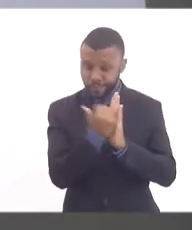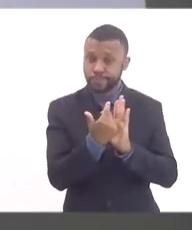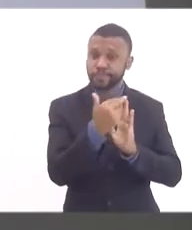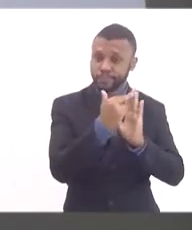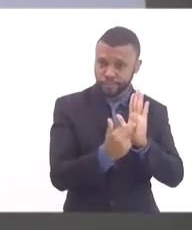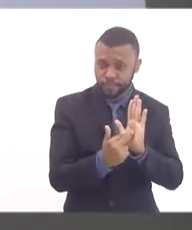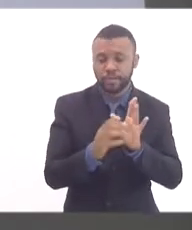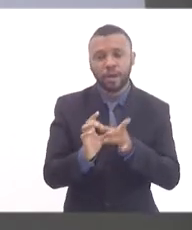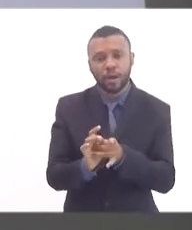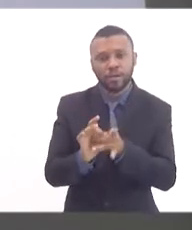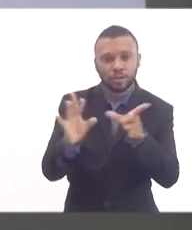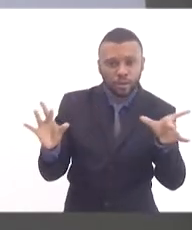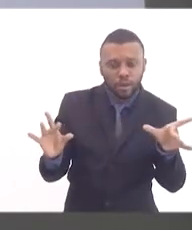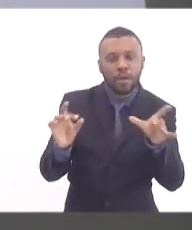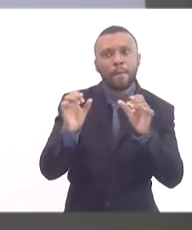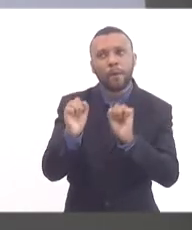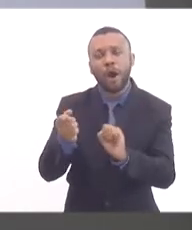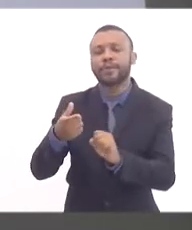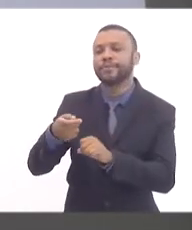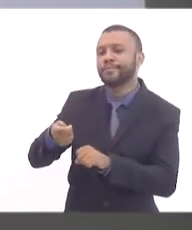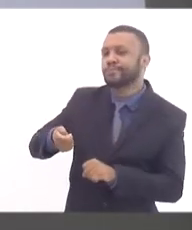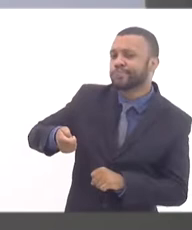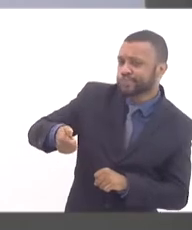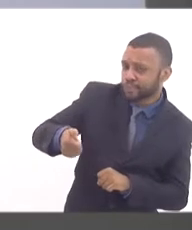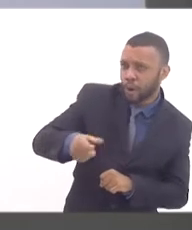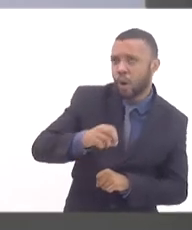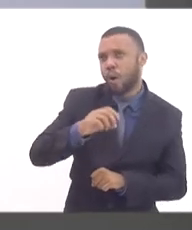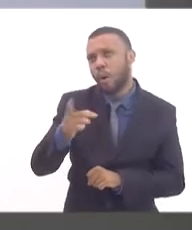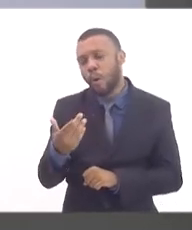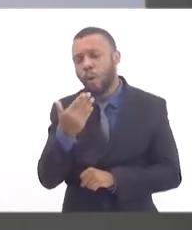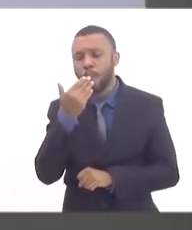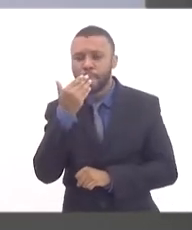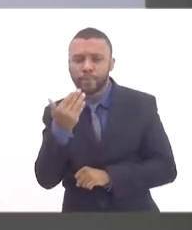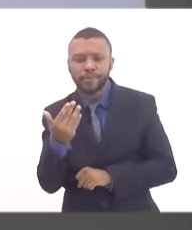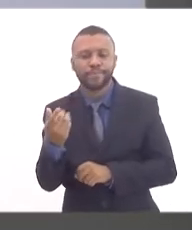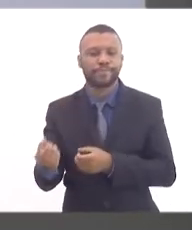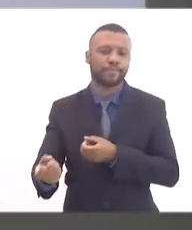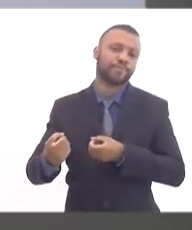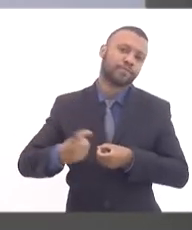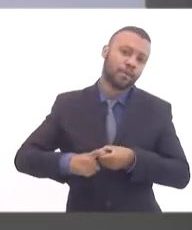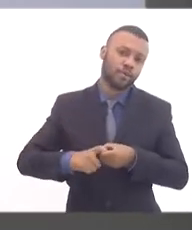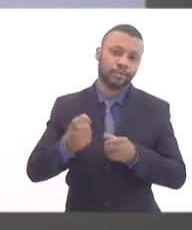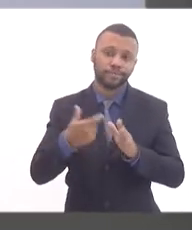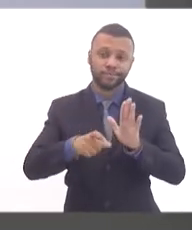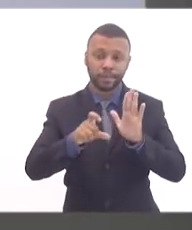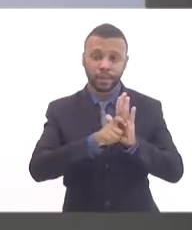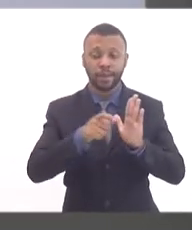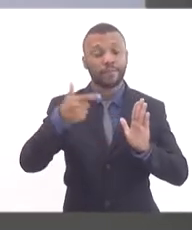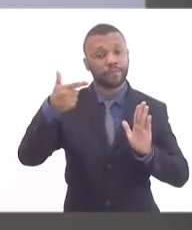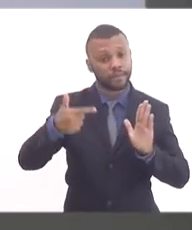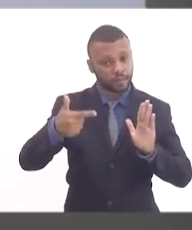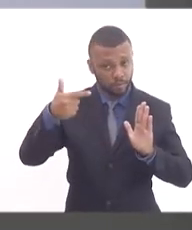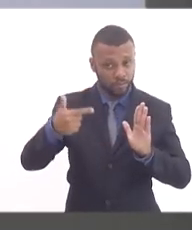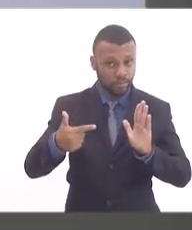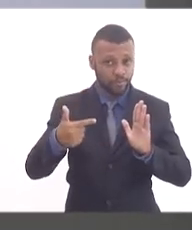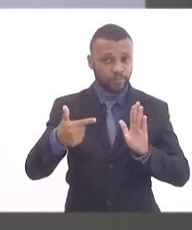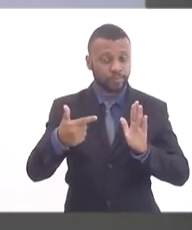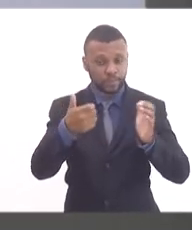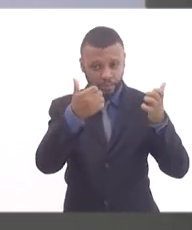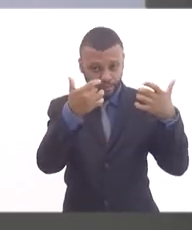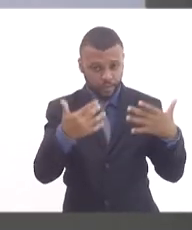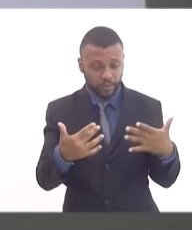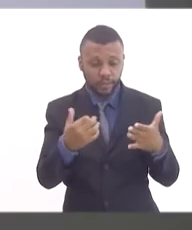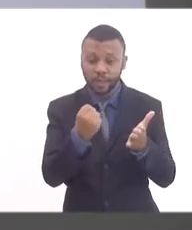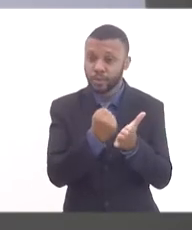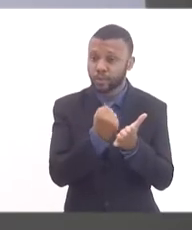ou prorrogar os benefícios aplicação do disposto no parágrafo 2º da dessa